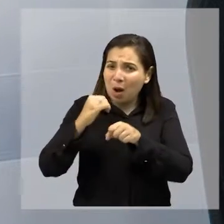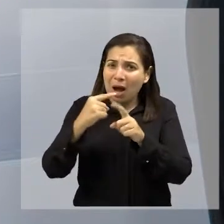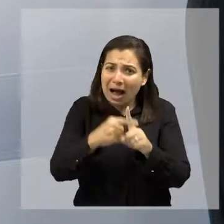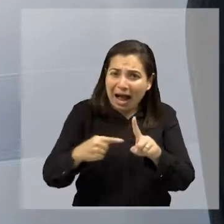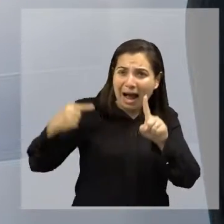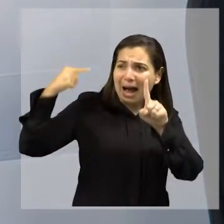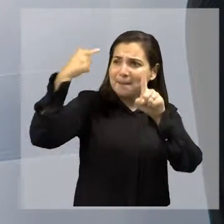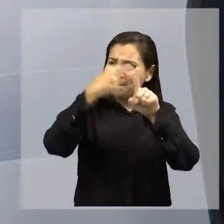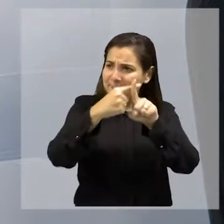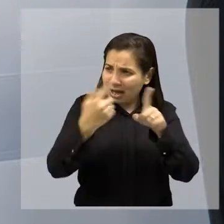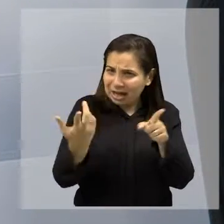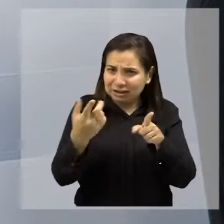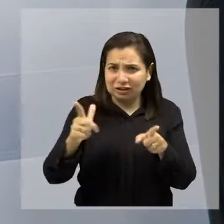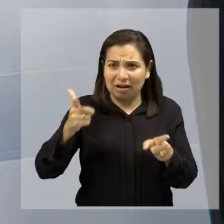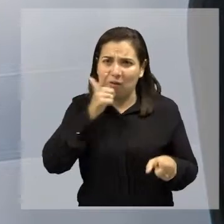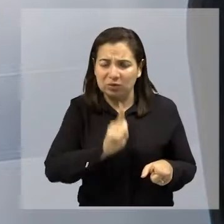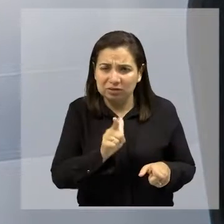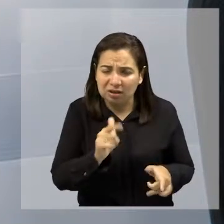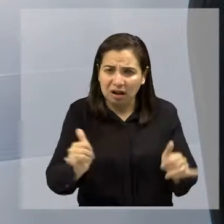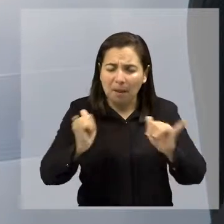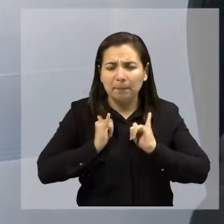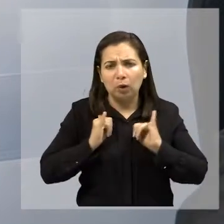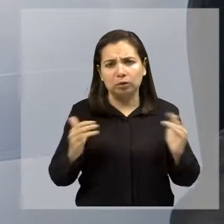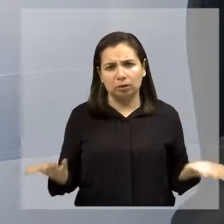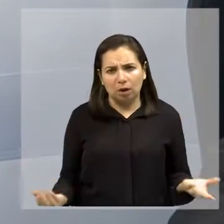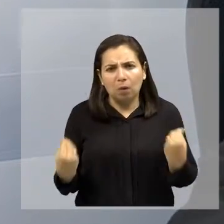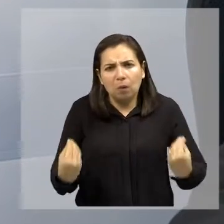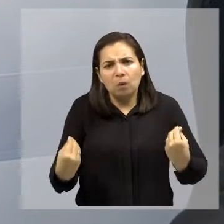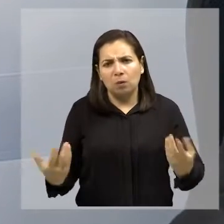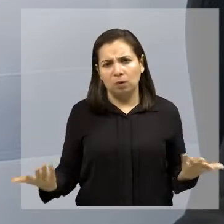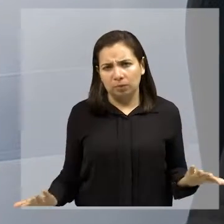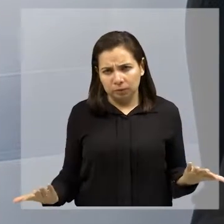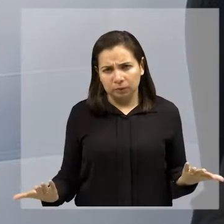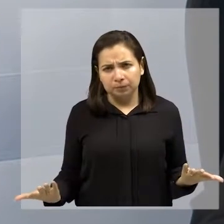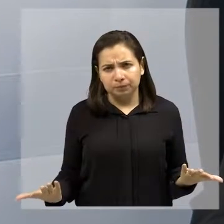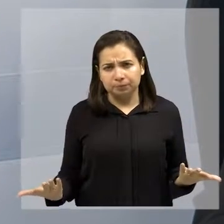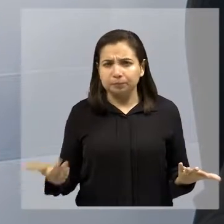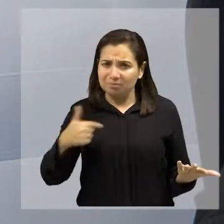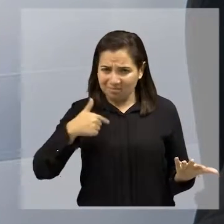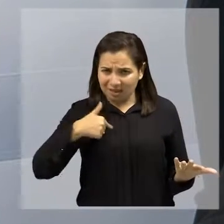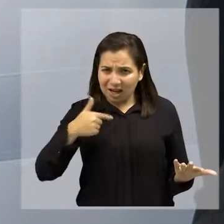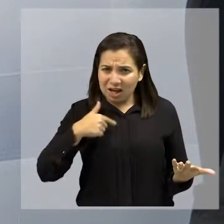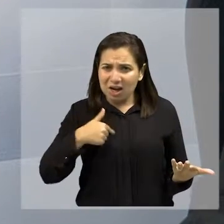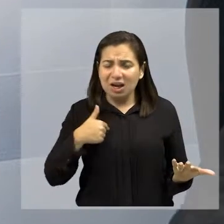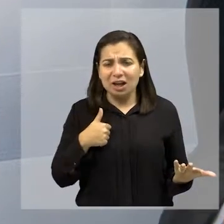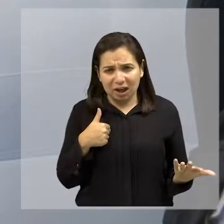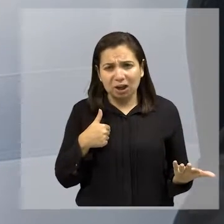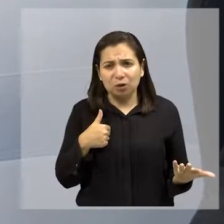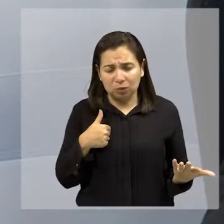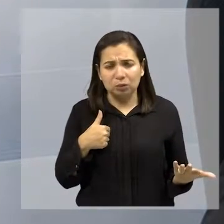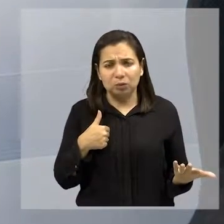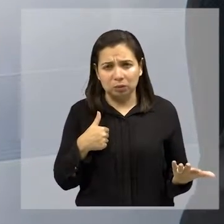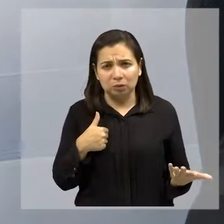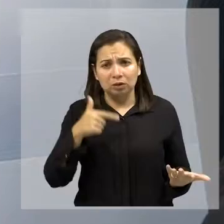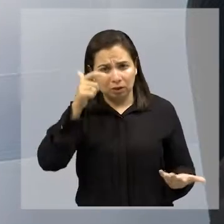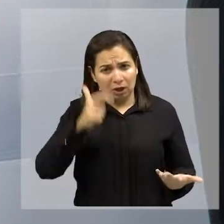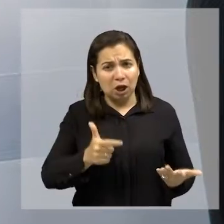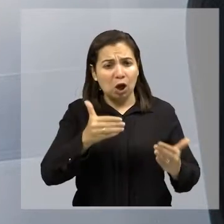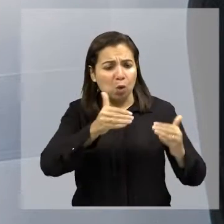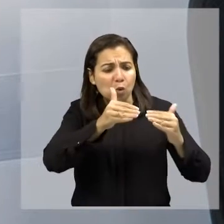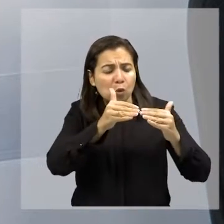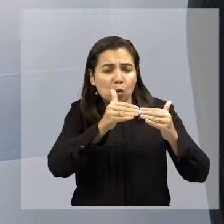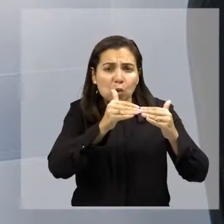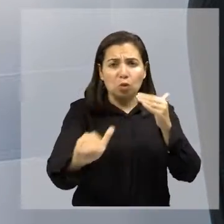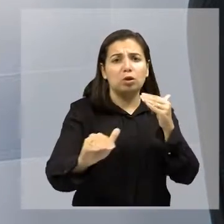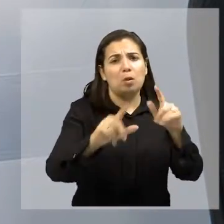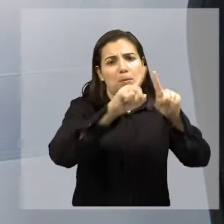obter a sua aposentadoria. Eu não sou, por princípio, contrário à reforma da Previdência, mas sou contrário a